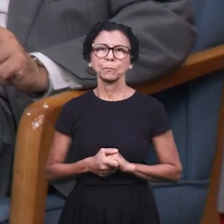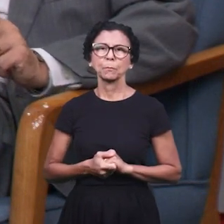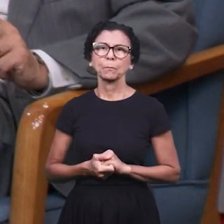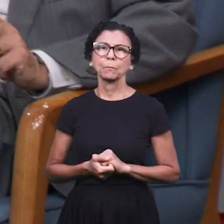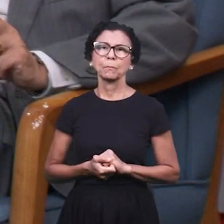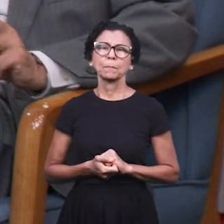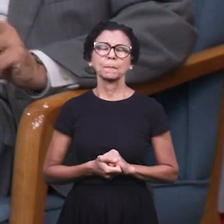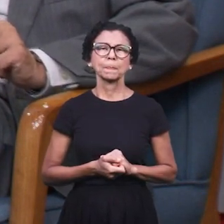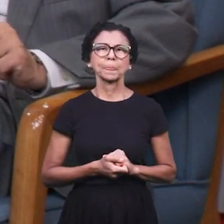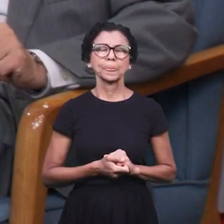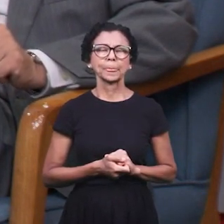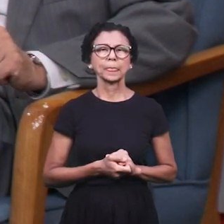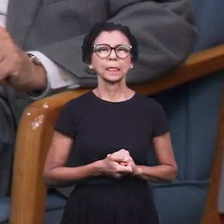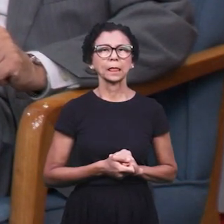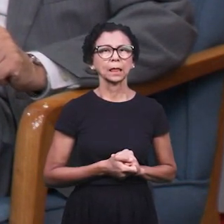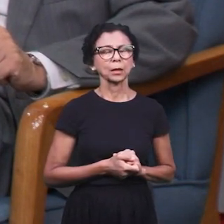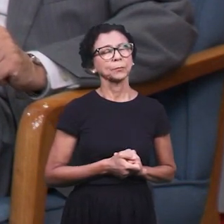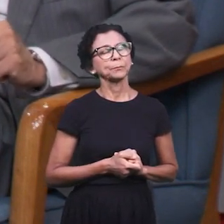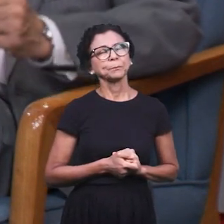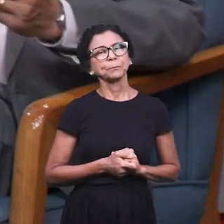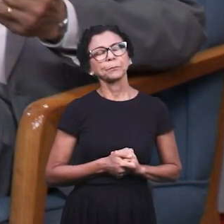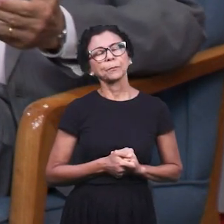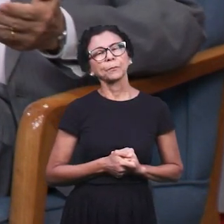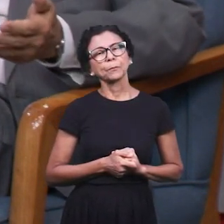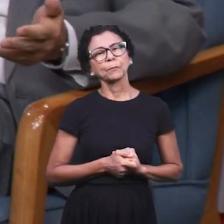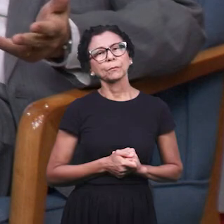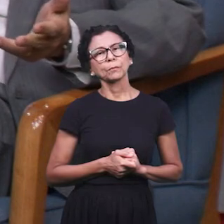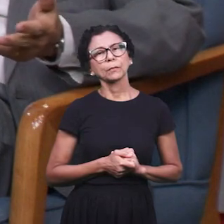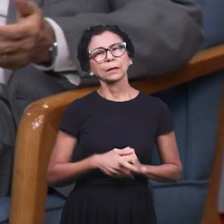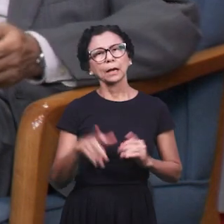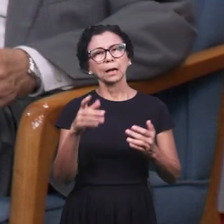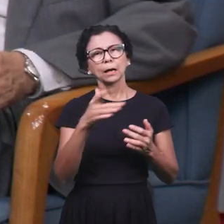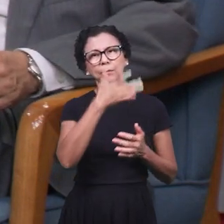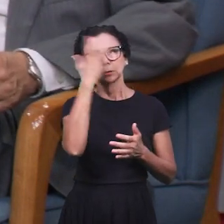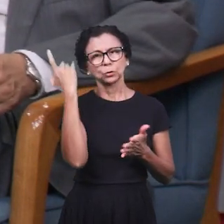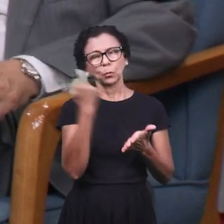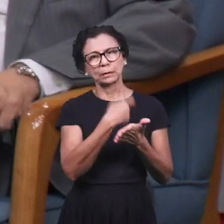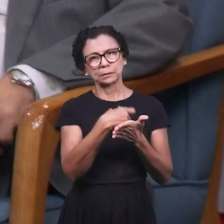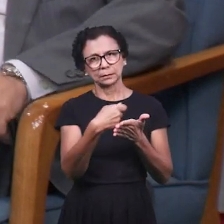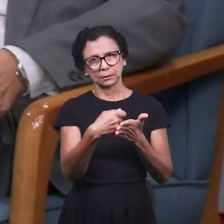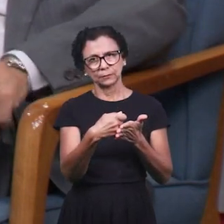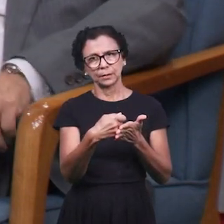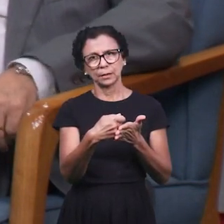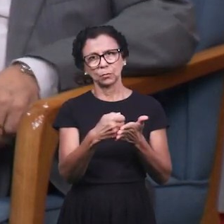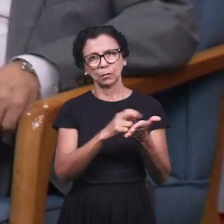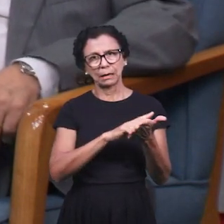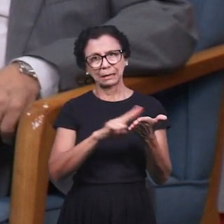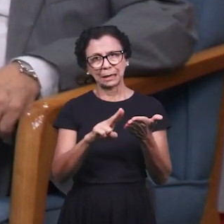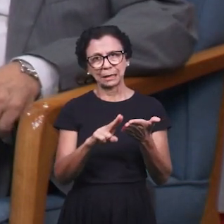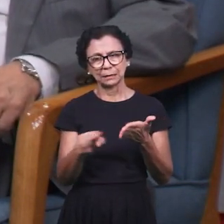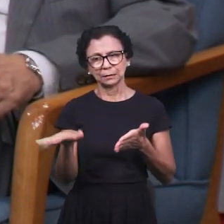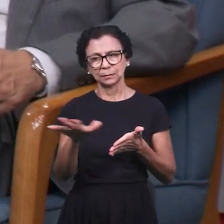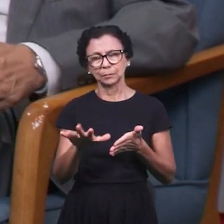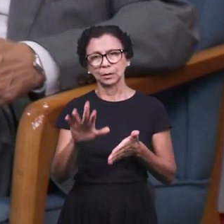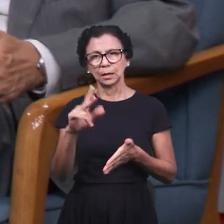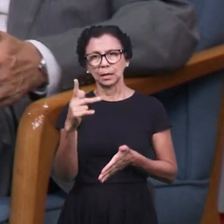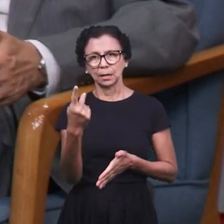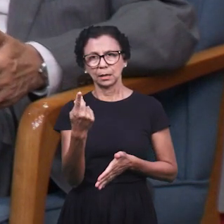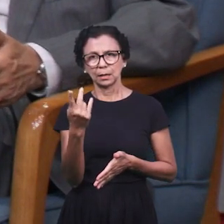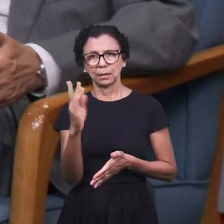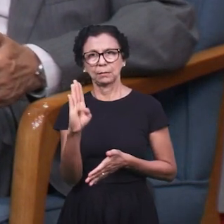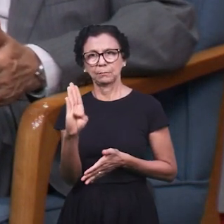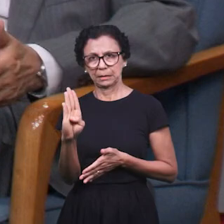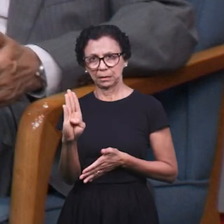Na carta aos Hebreus, o autor da carta aos Hebreus, alguns dizem, há um grupo